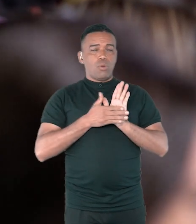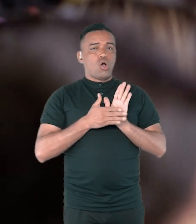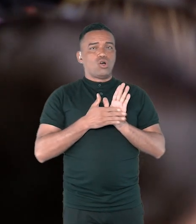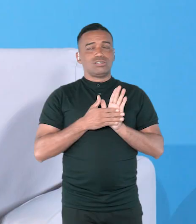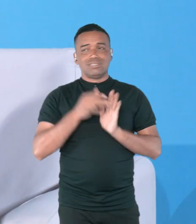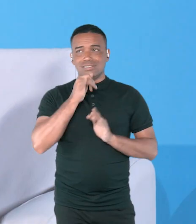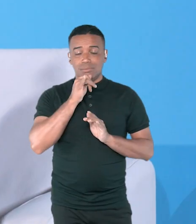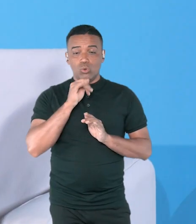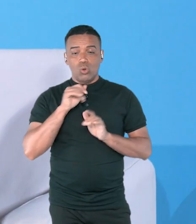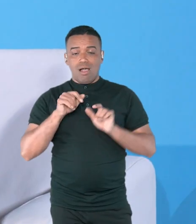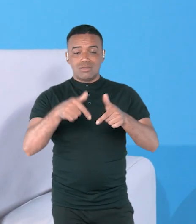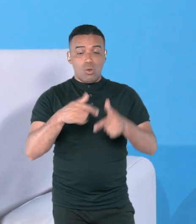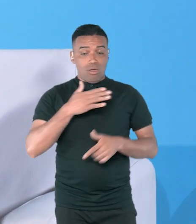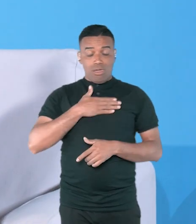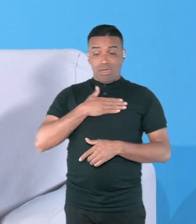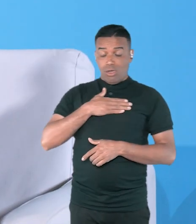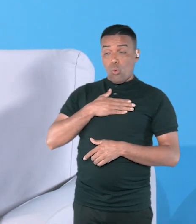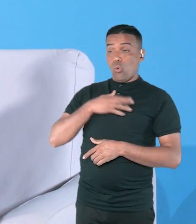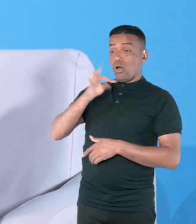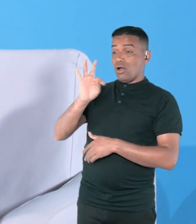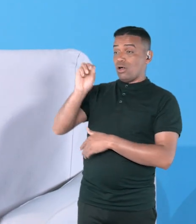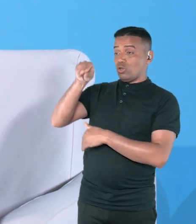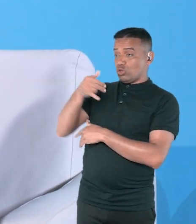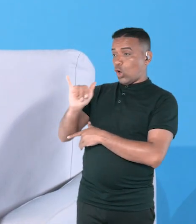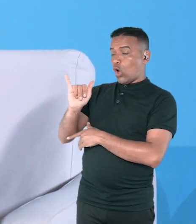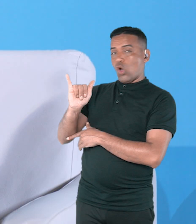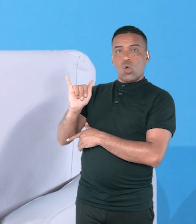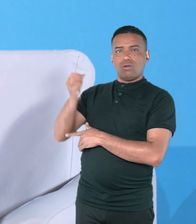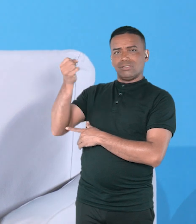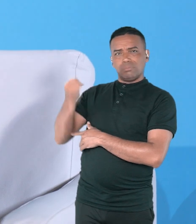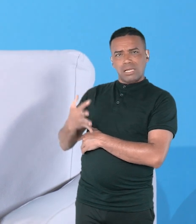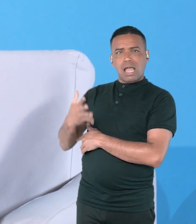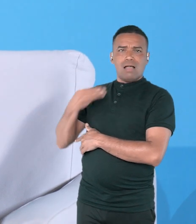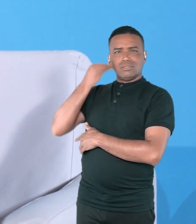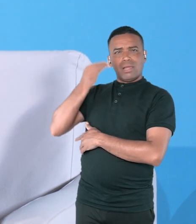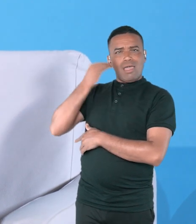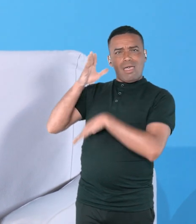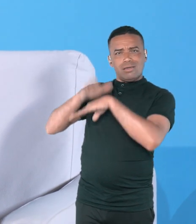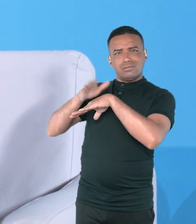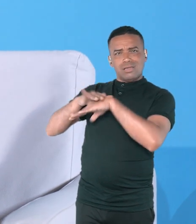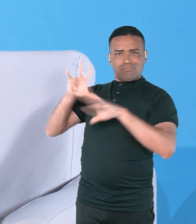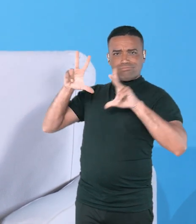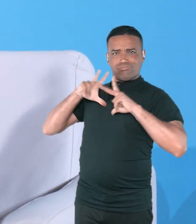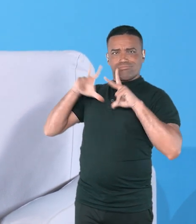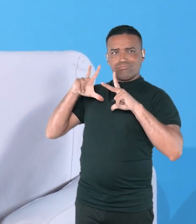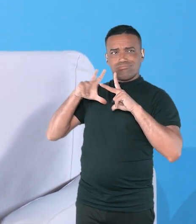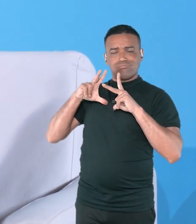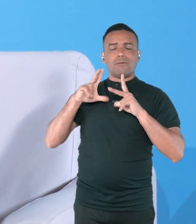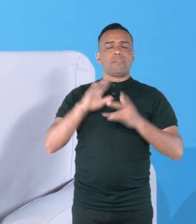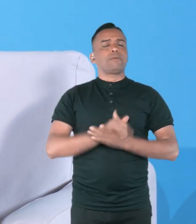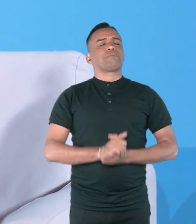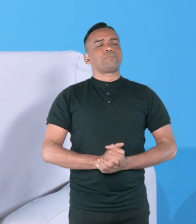fazer um exercício, eu e o Tony, de cada um falar de si um pouco, né? Seria esse